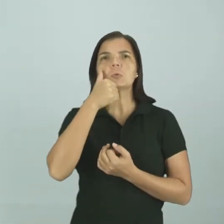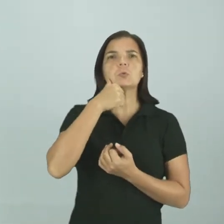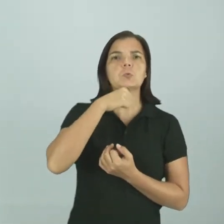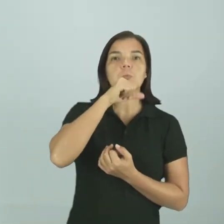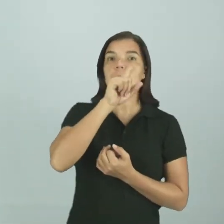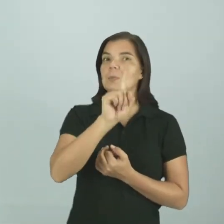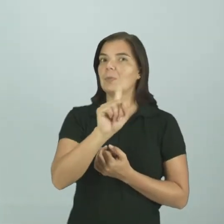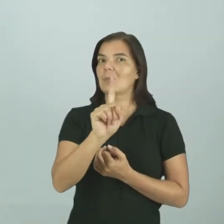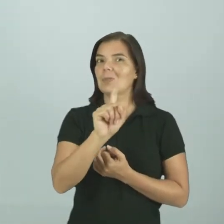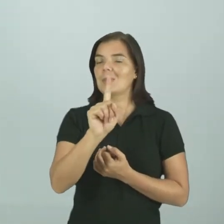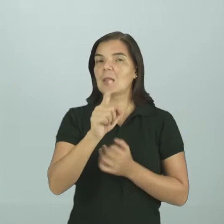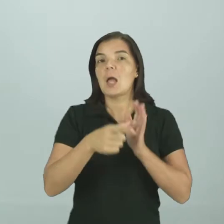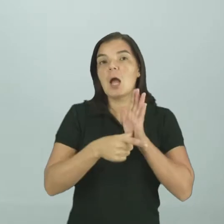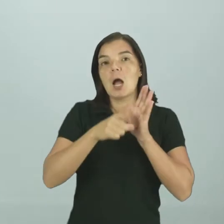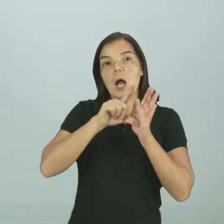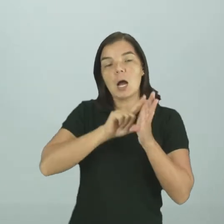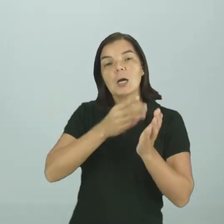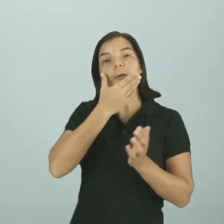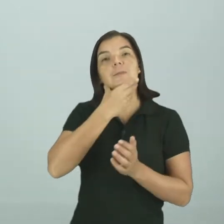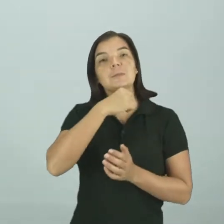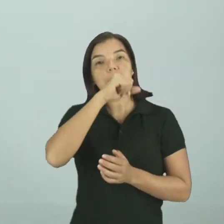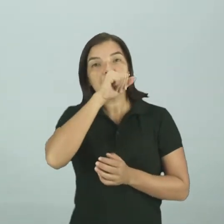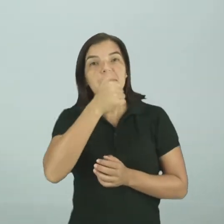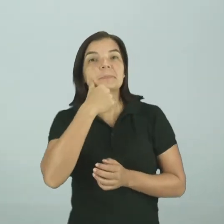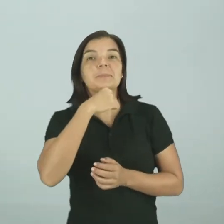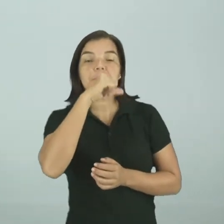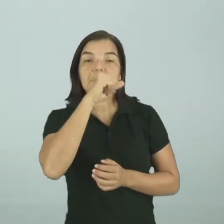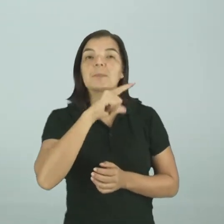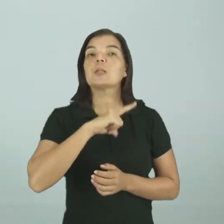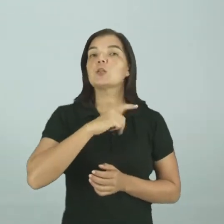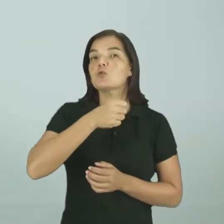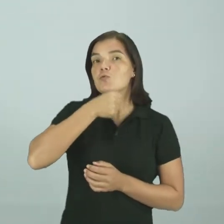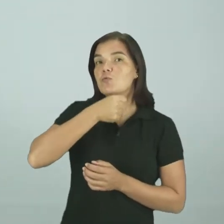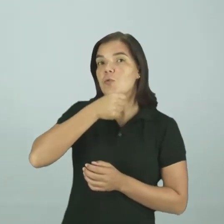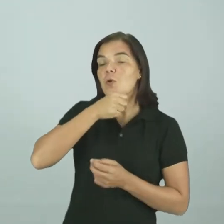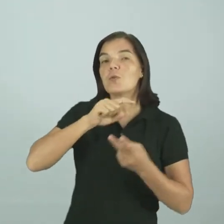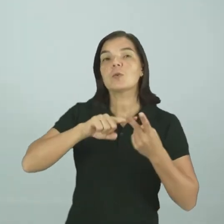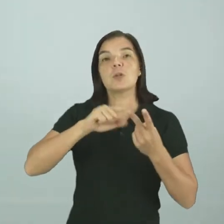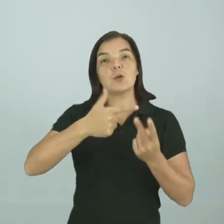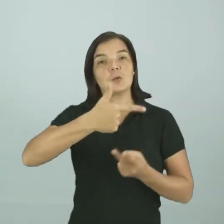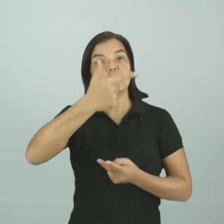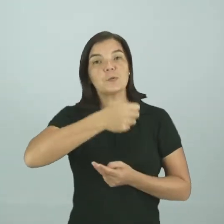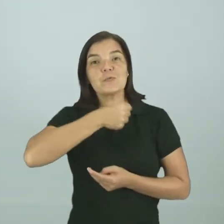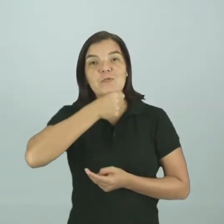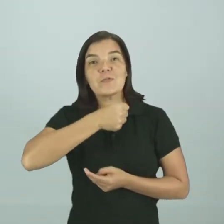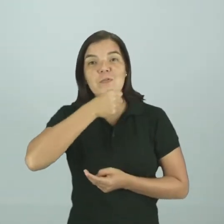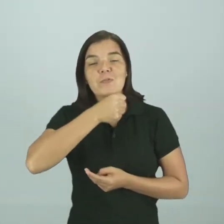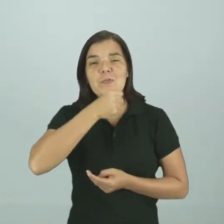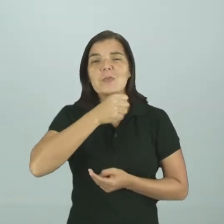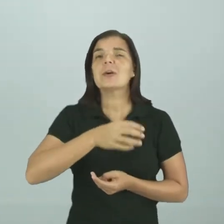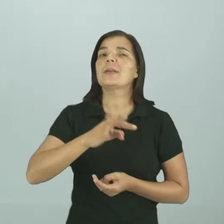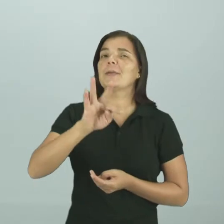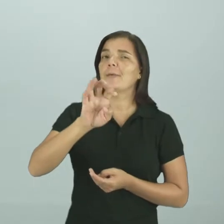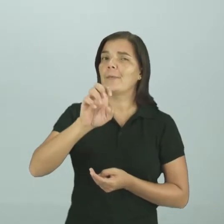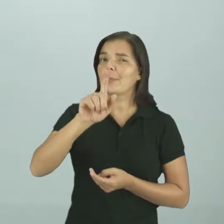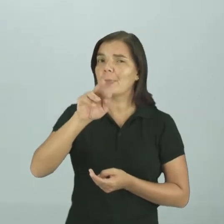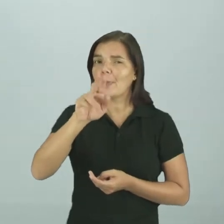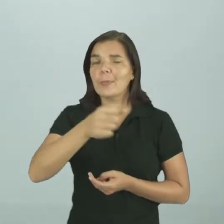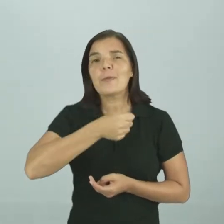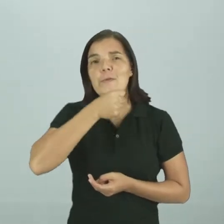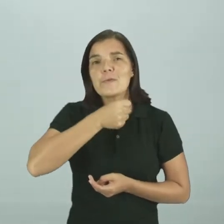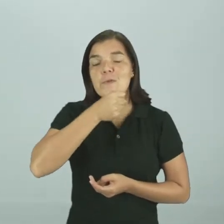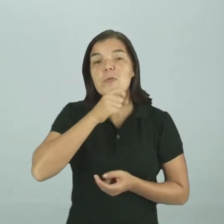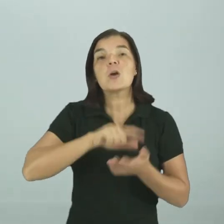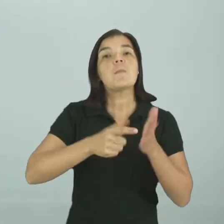mãe. Não. Antes do seu pai, da sua mãe, tinham seus avós, os bisavós, tataravós, tinha pessoas bem